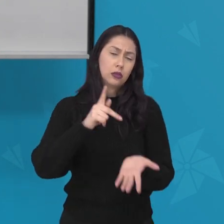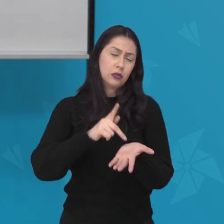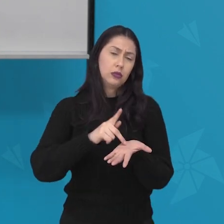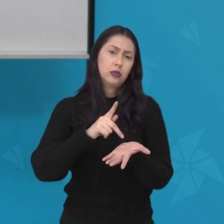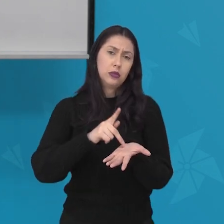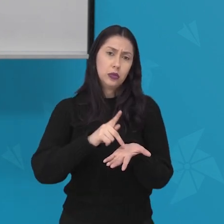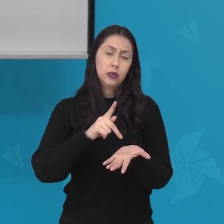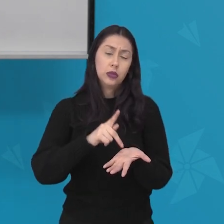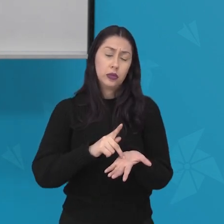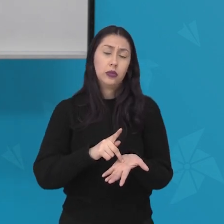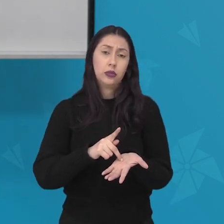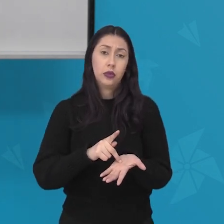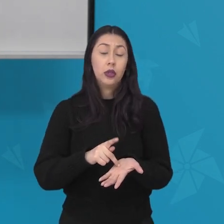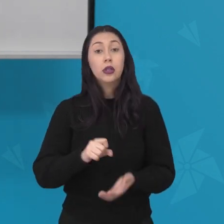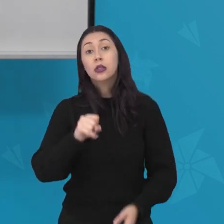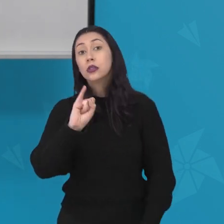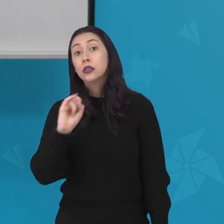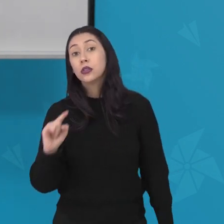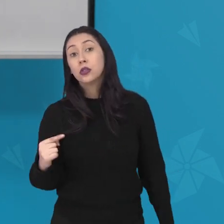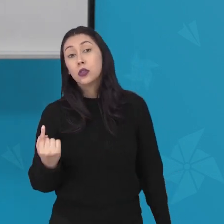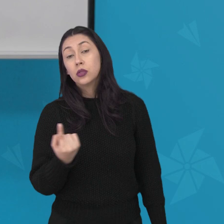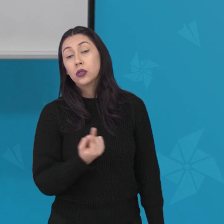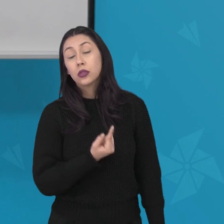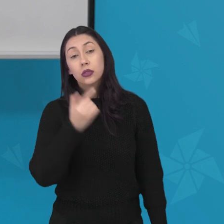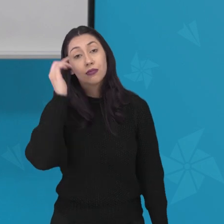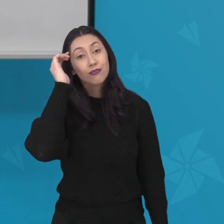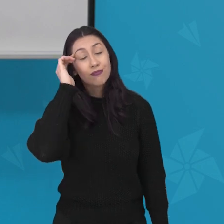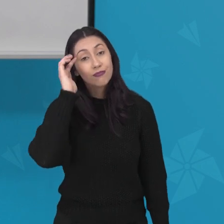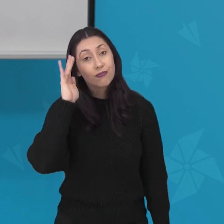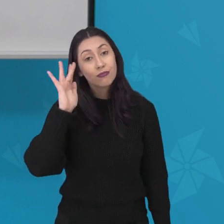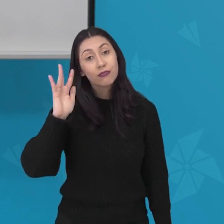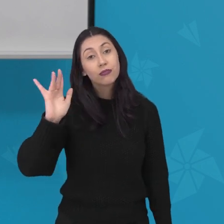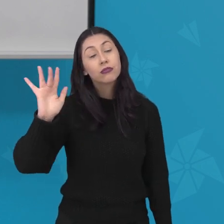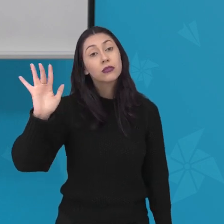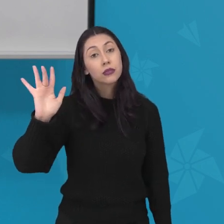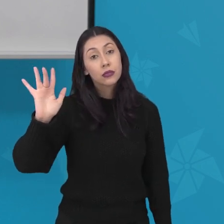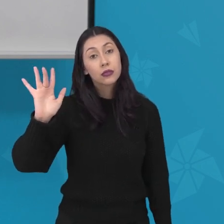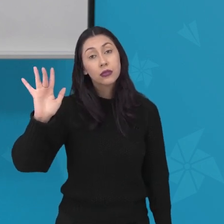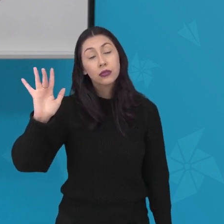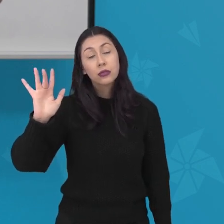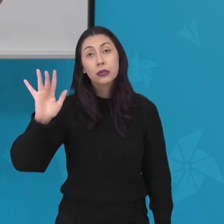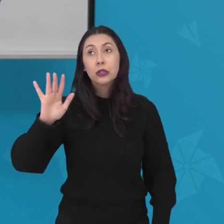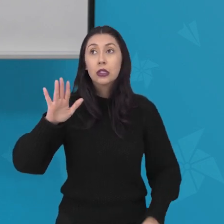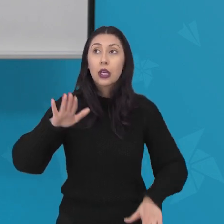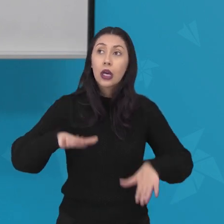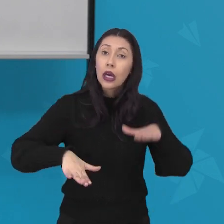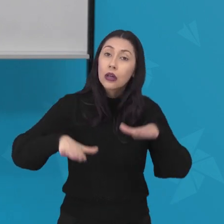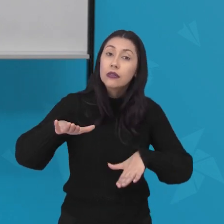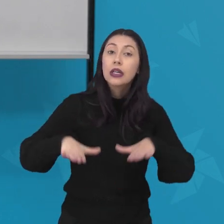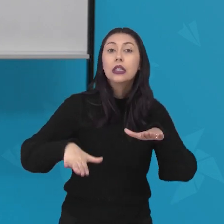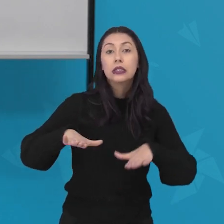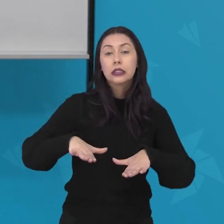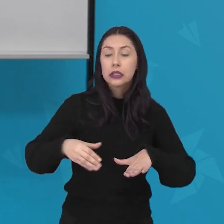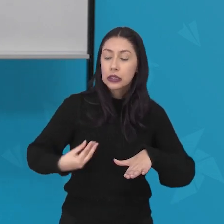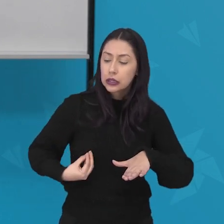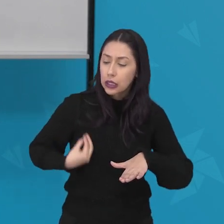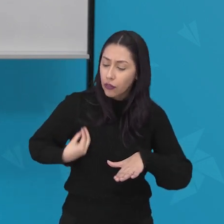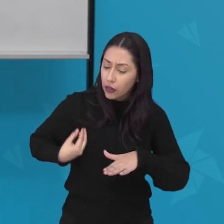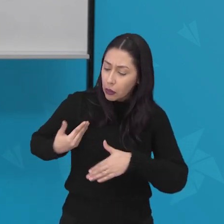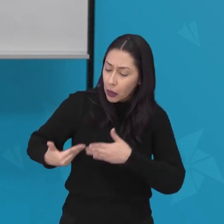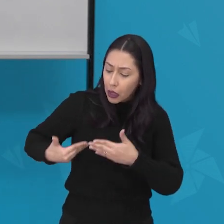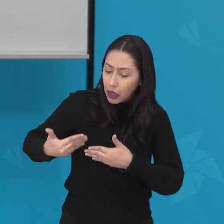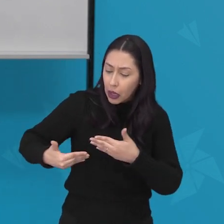considerável para Platão, se nós imaginarmos que, em alguns momentos durante a vida